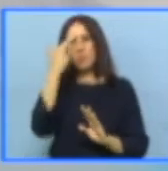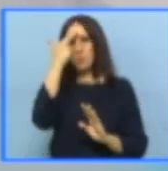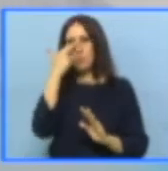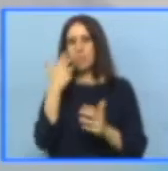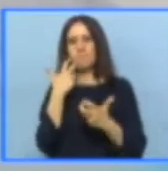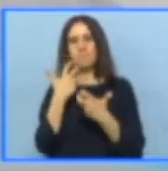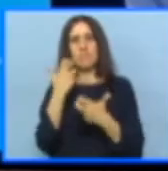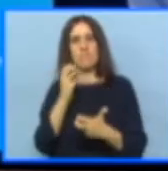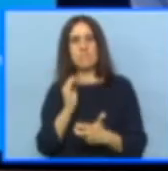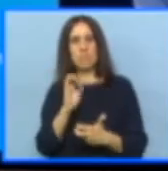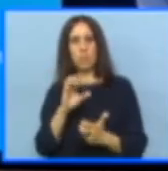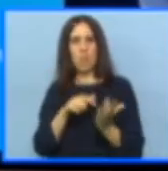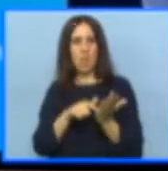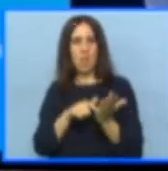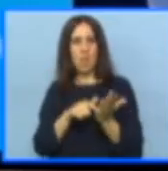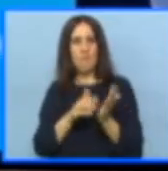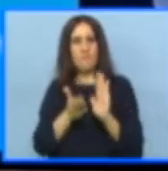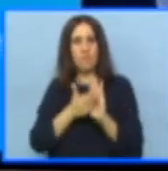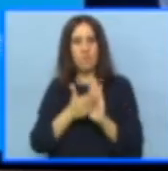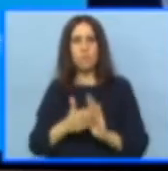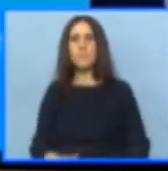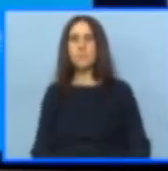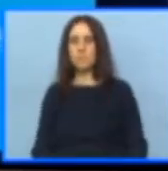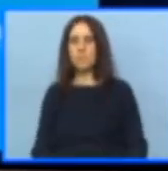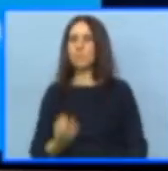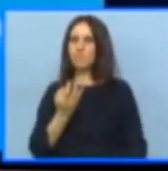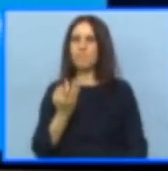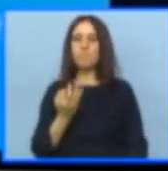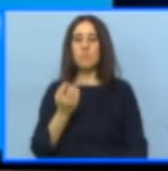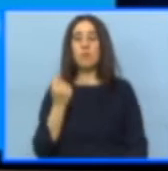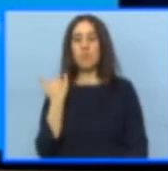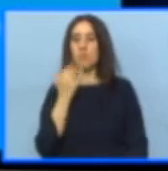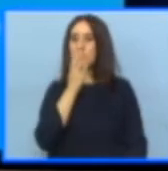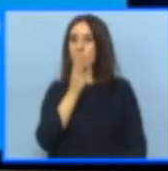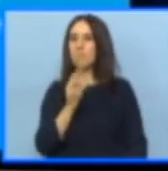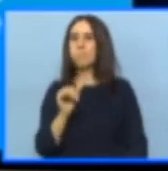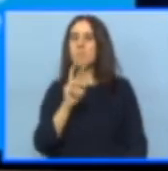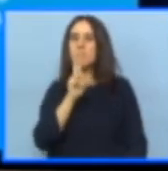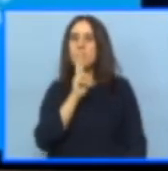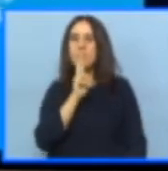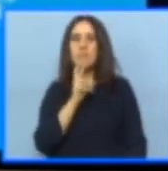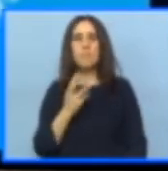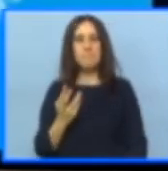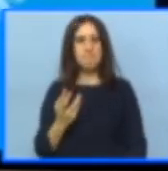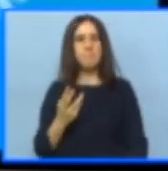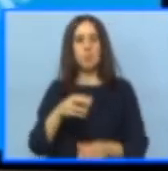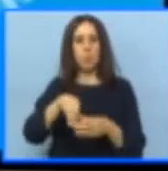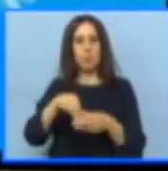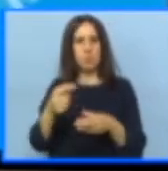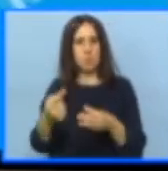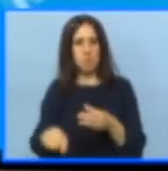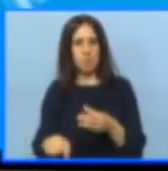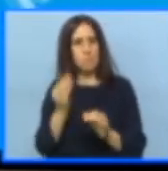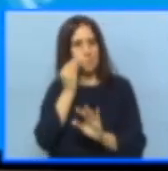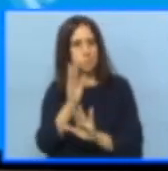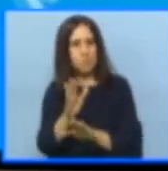século. Também, isso mesmo, porque é assim, Fátima, como dissemos há pouco, claramente tem um determinado contexto, tem uma